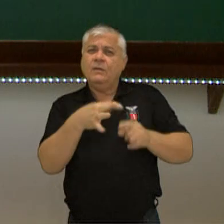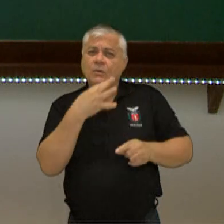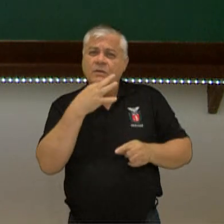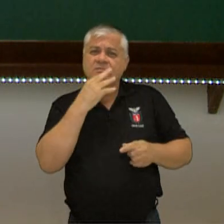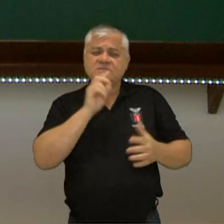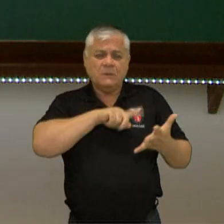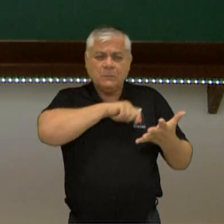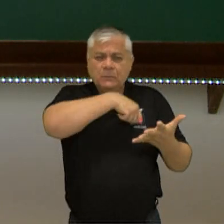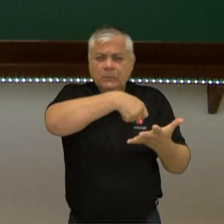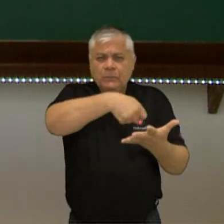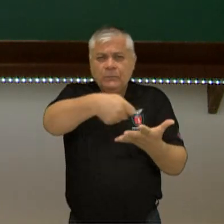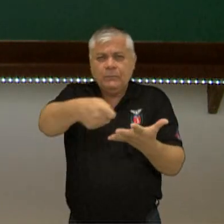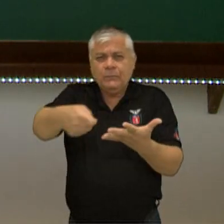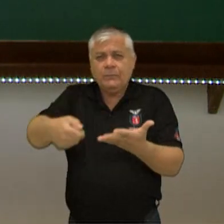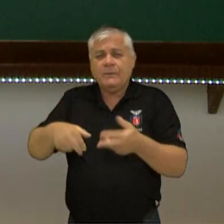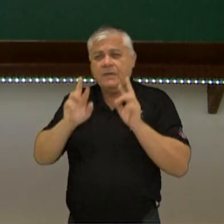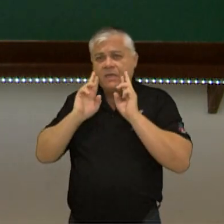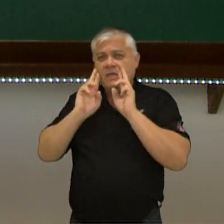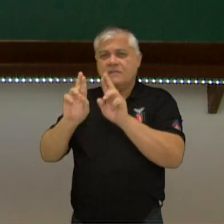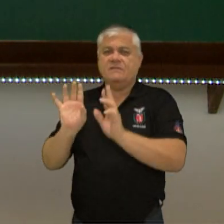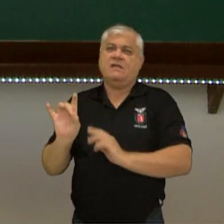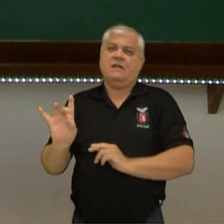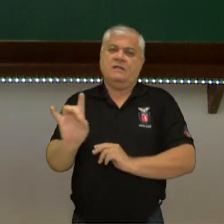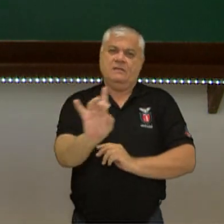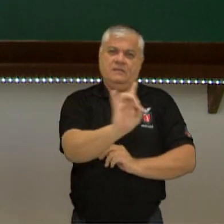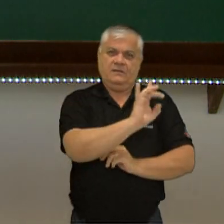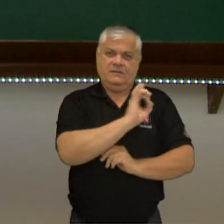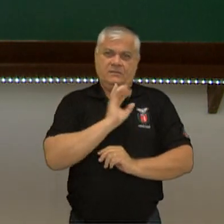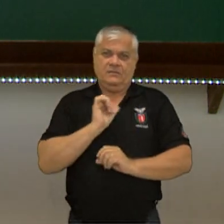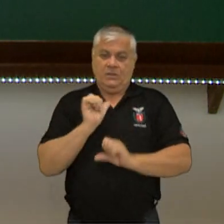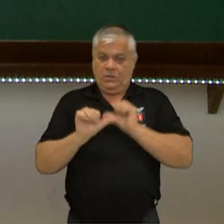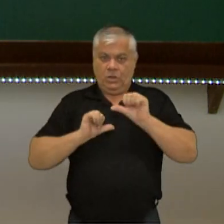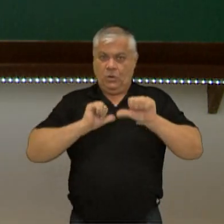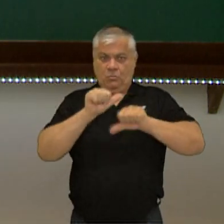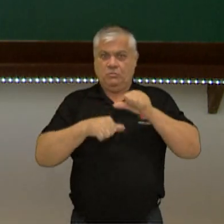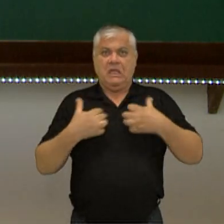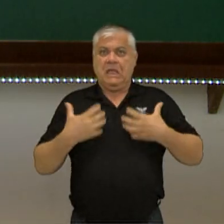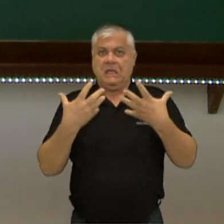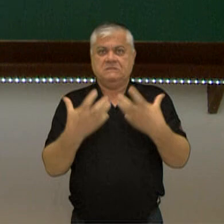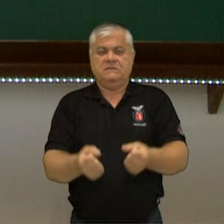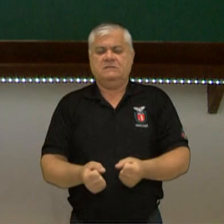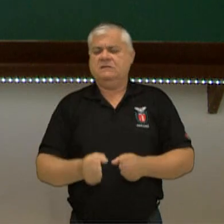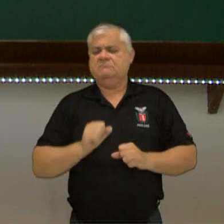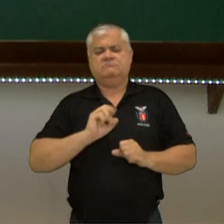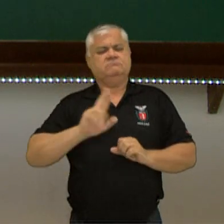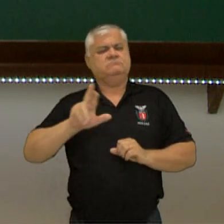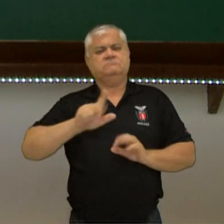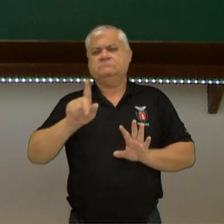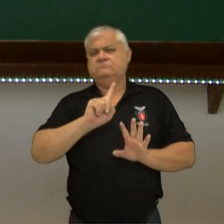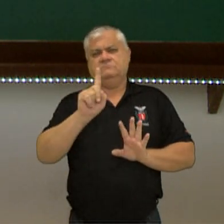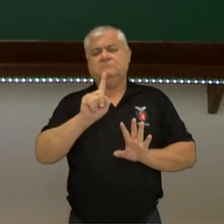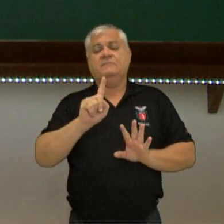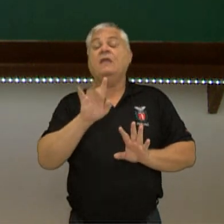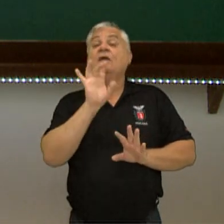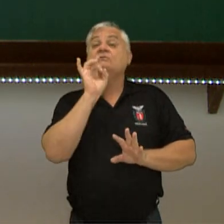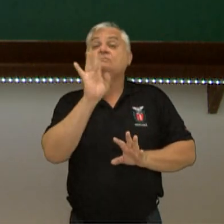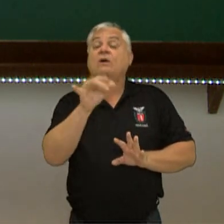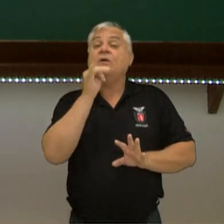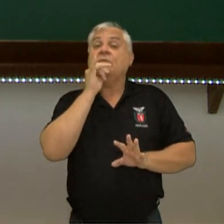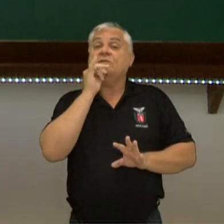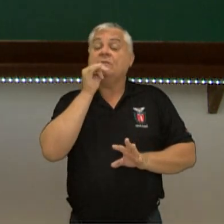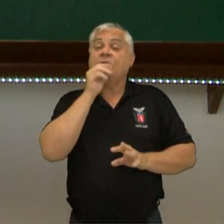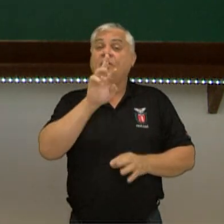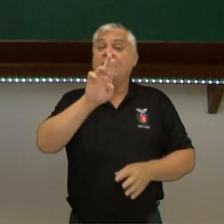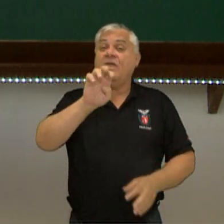para respeitar. Não é para você ter religião, mudar de religião. Afinal de contas, religiosidade é